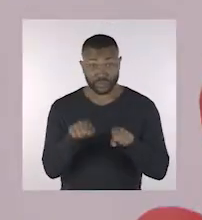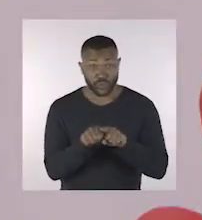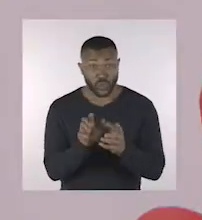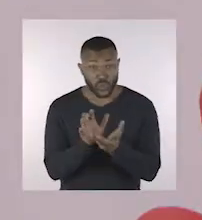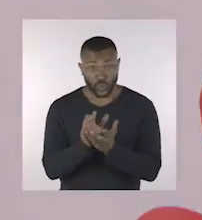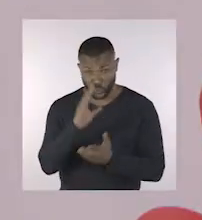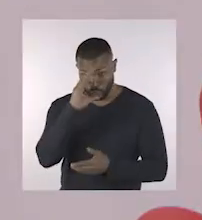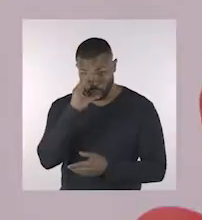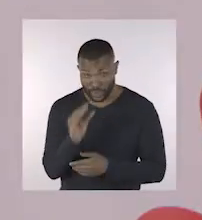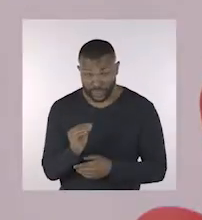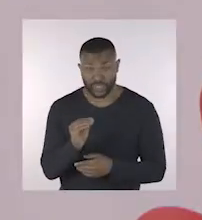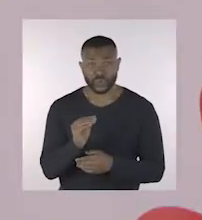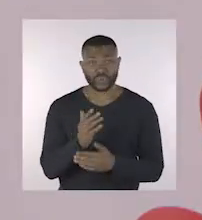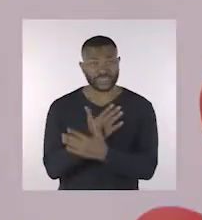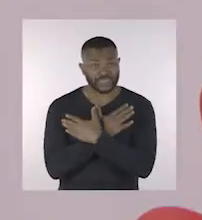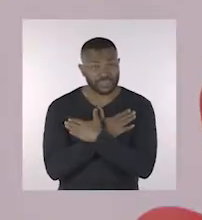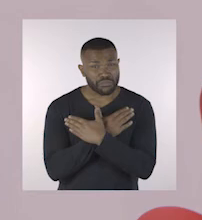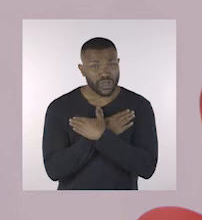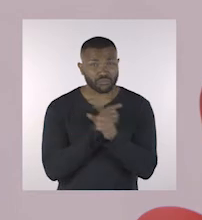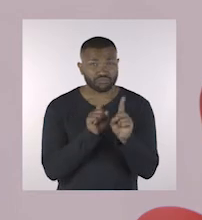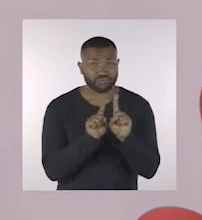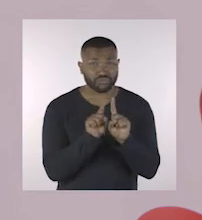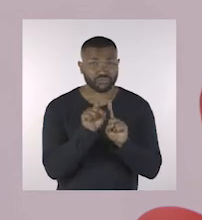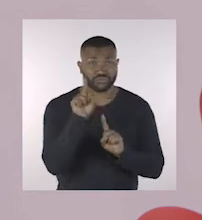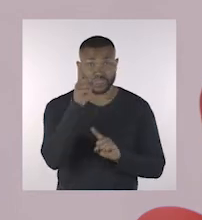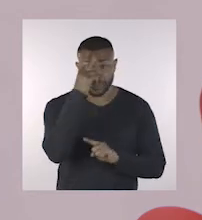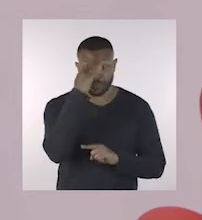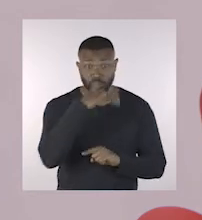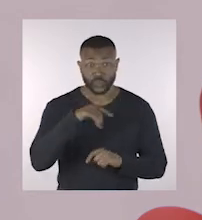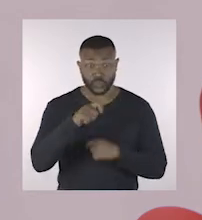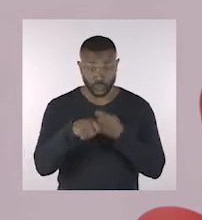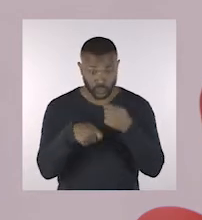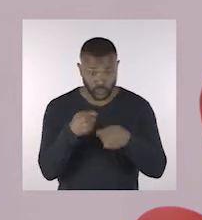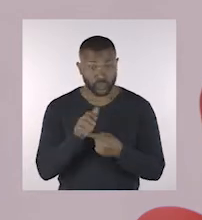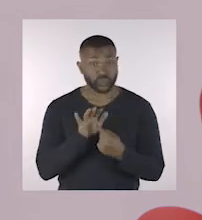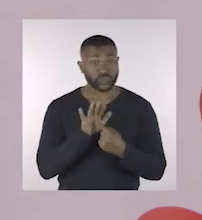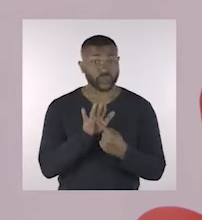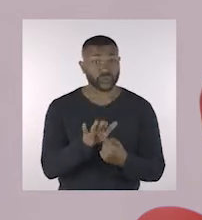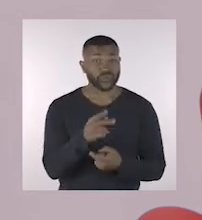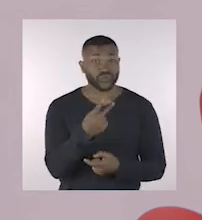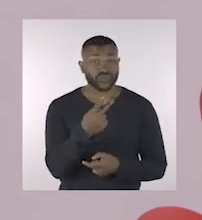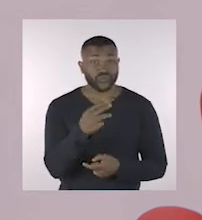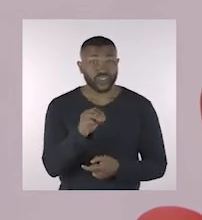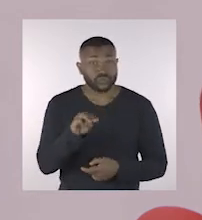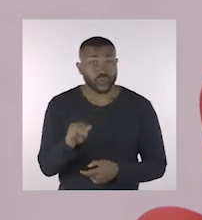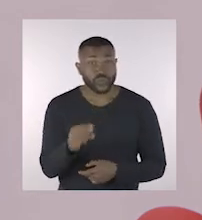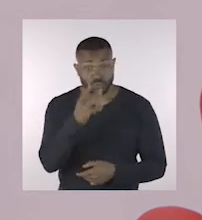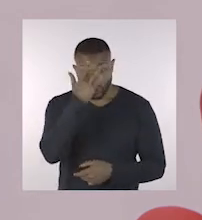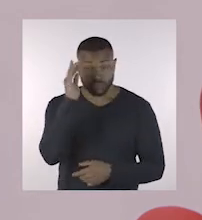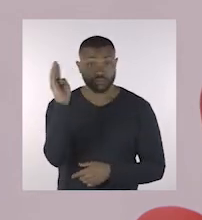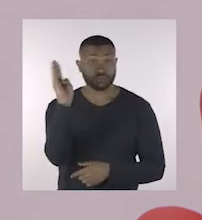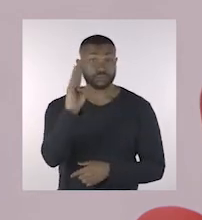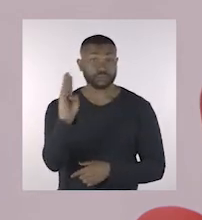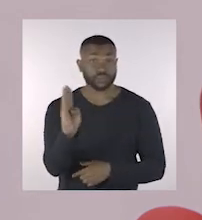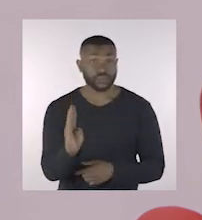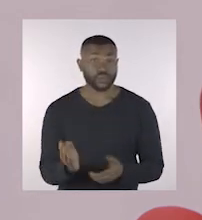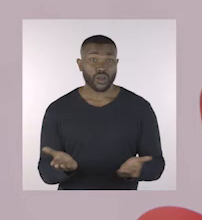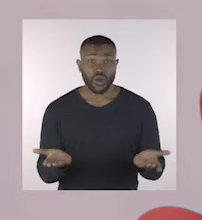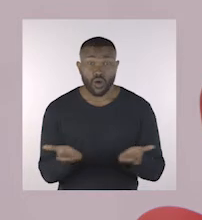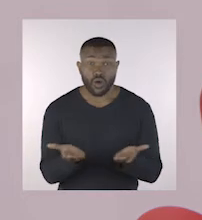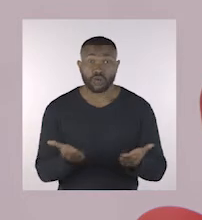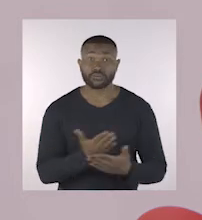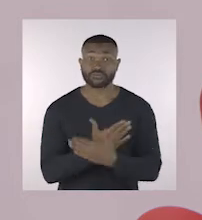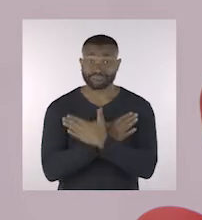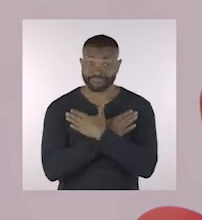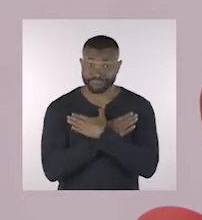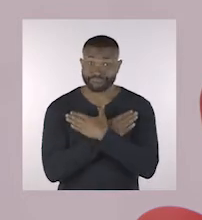governo bolsonaro e Os tucanos o desemprego disparou economistas já indicaram que mais de 20 milhões de brasileiros e